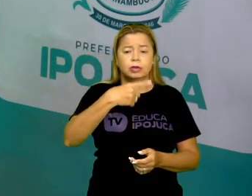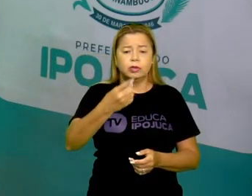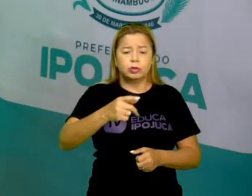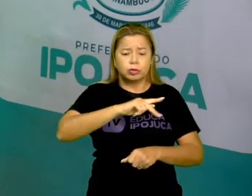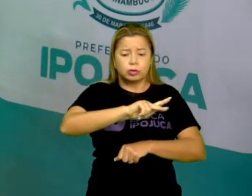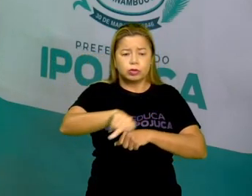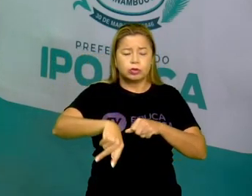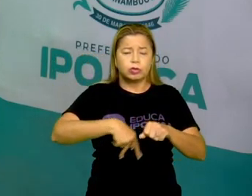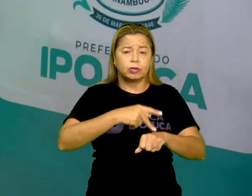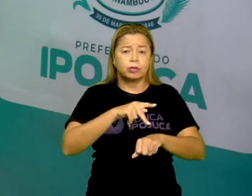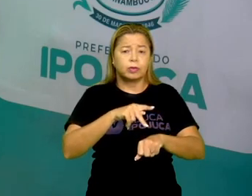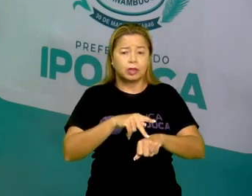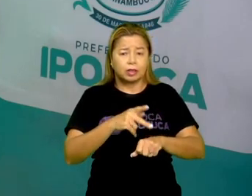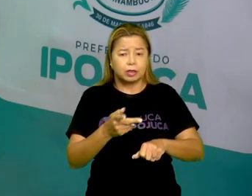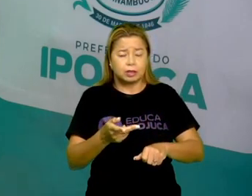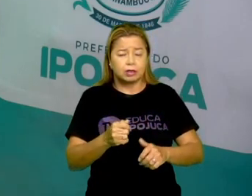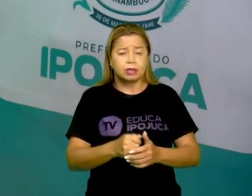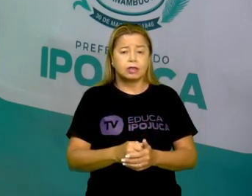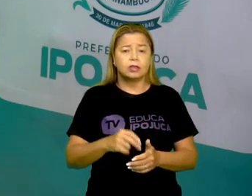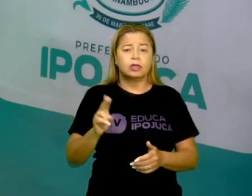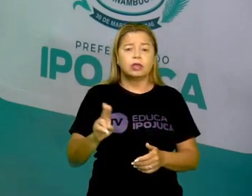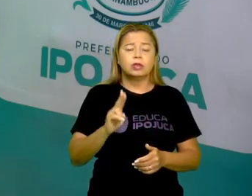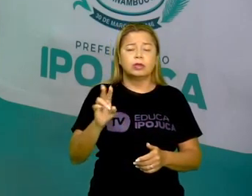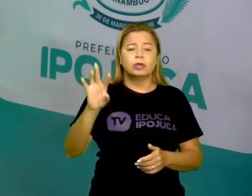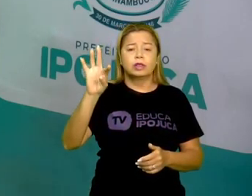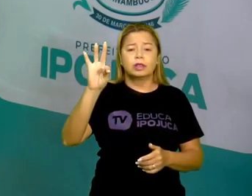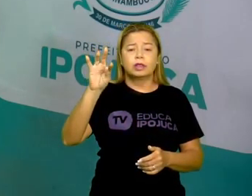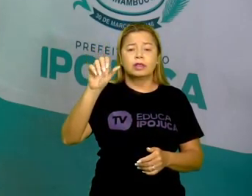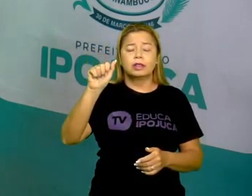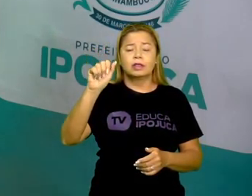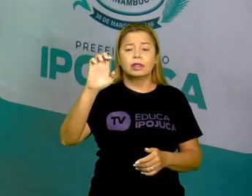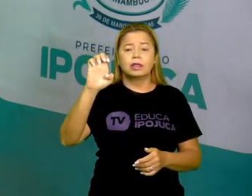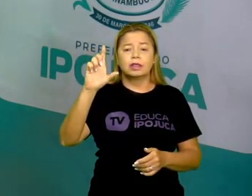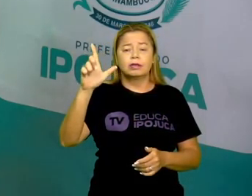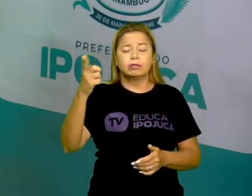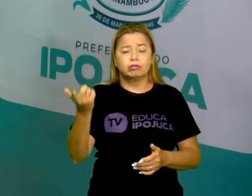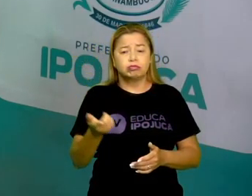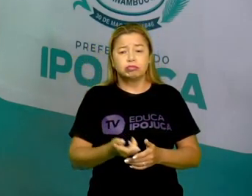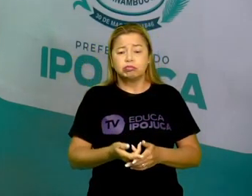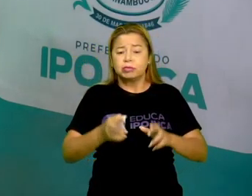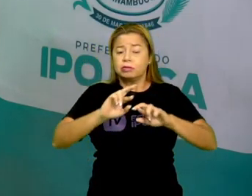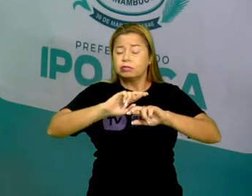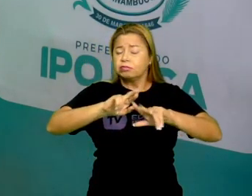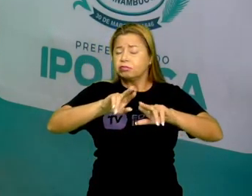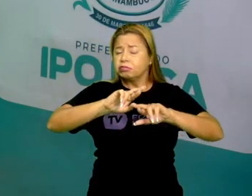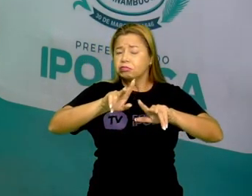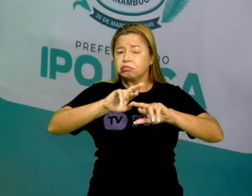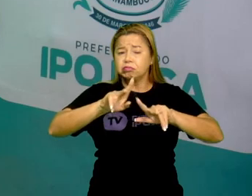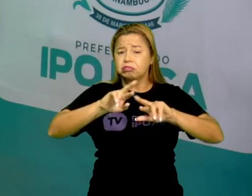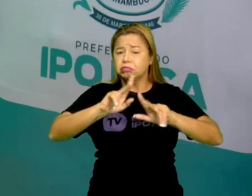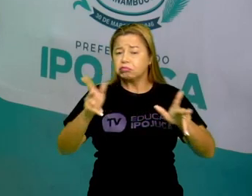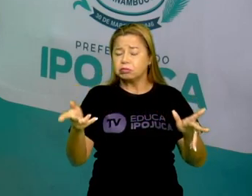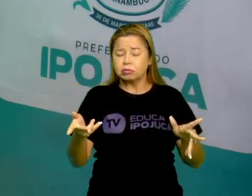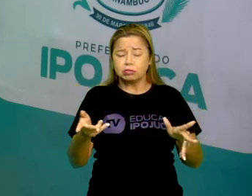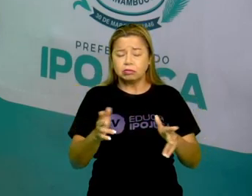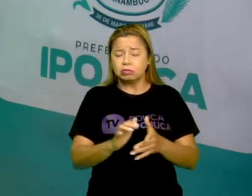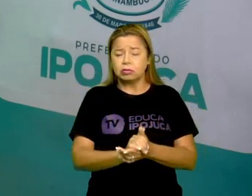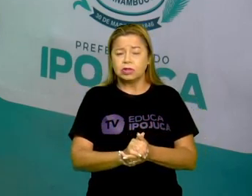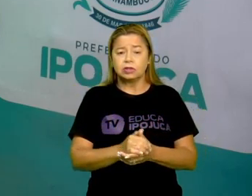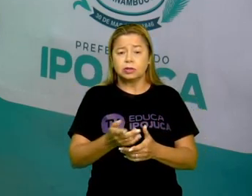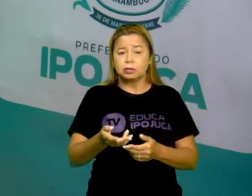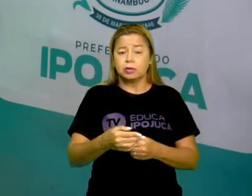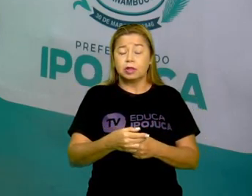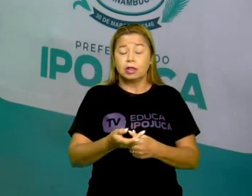o Tael, e aí mais na parte oriental. São diferentes medidas de massa para medir